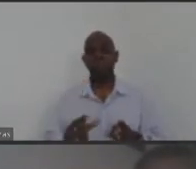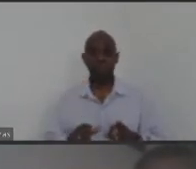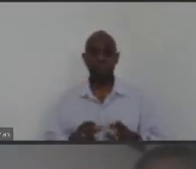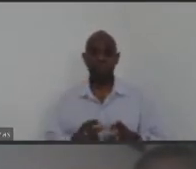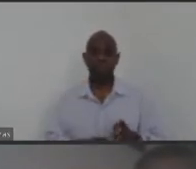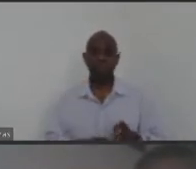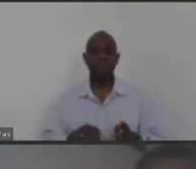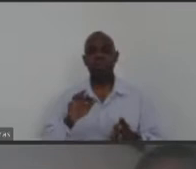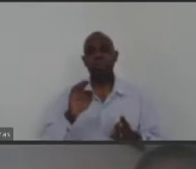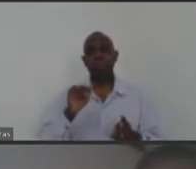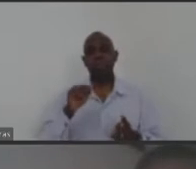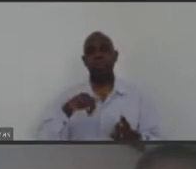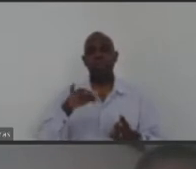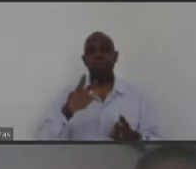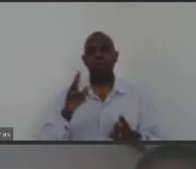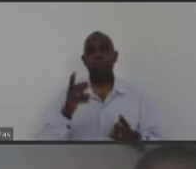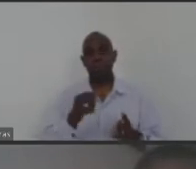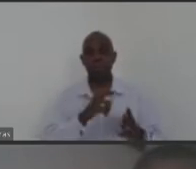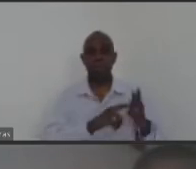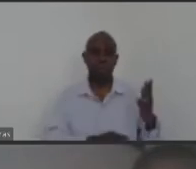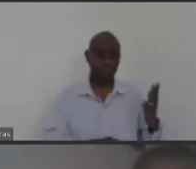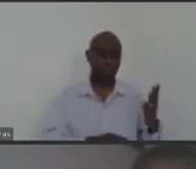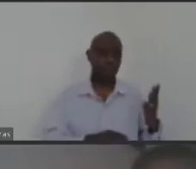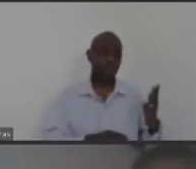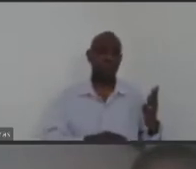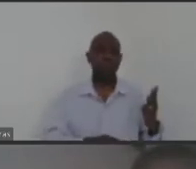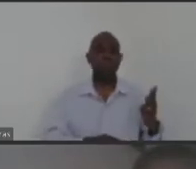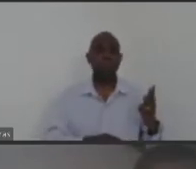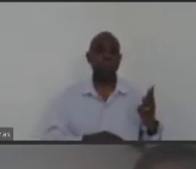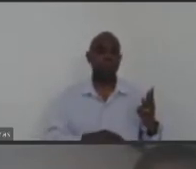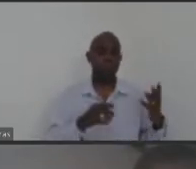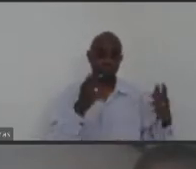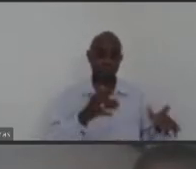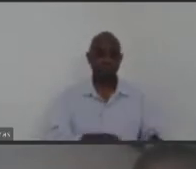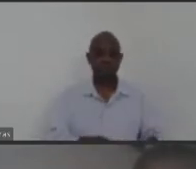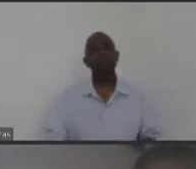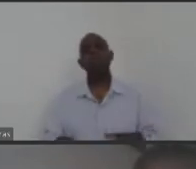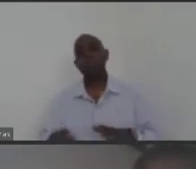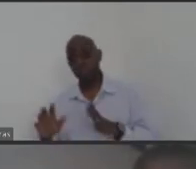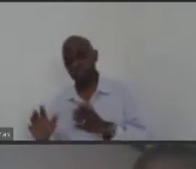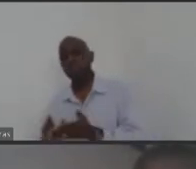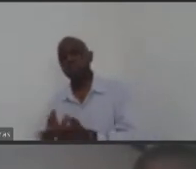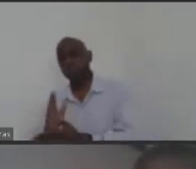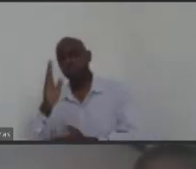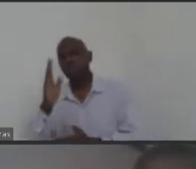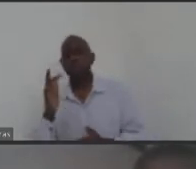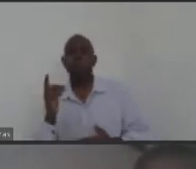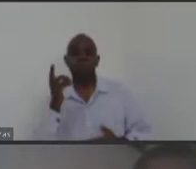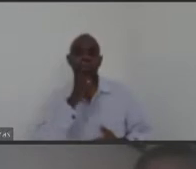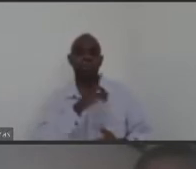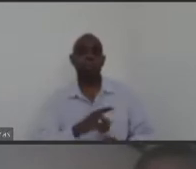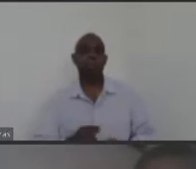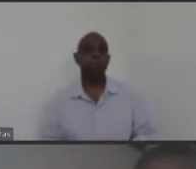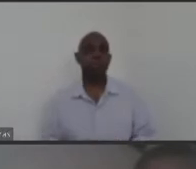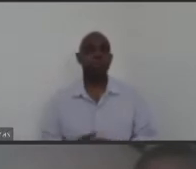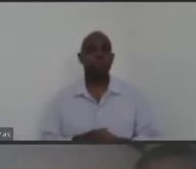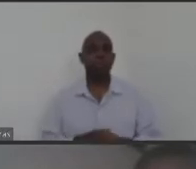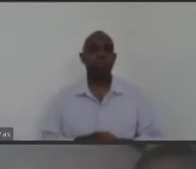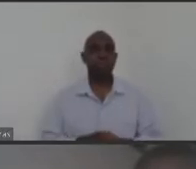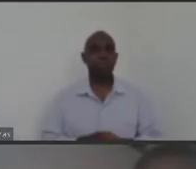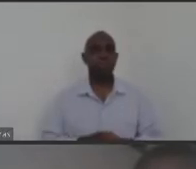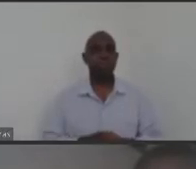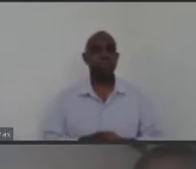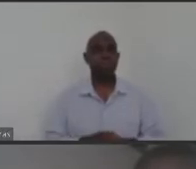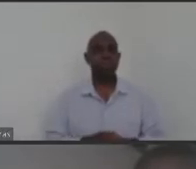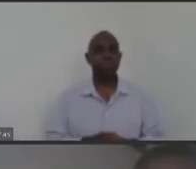votos contrários, demais votos favoráveis, declaro encerrada a votação. Está aprovado o regime de urgência. Sendo assim,